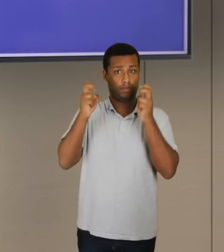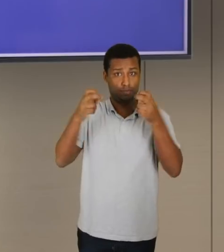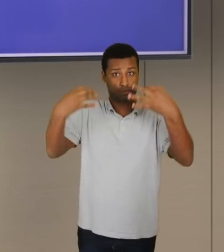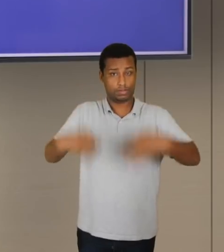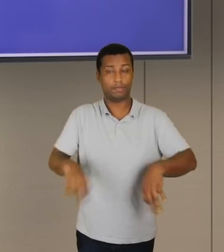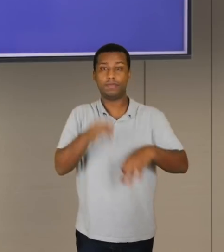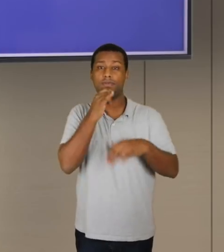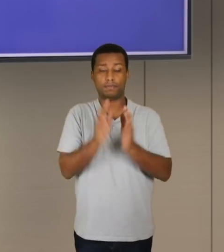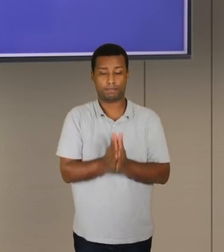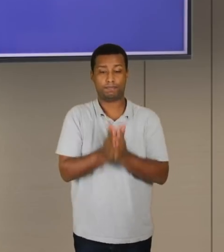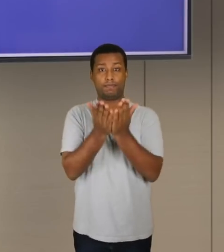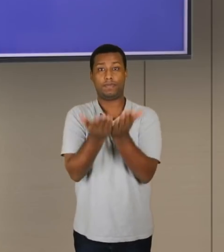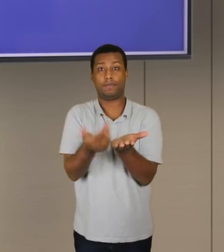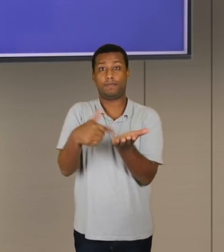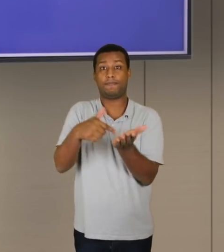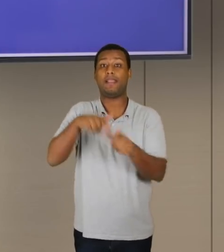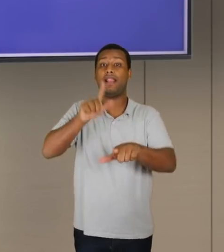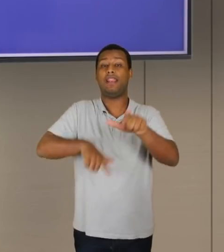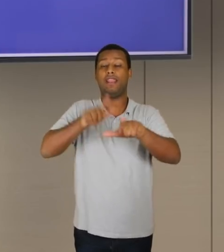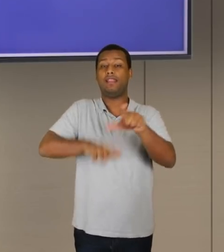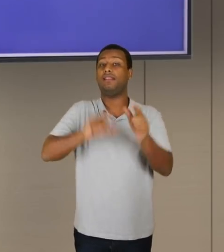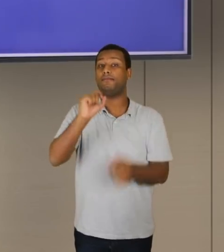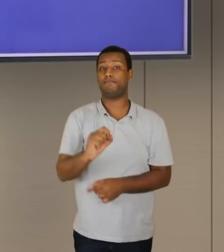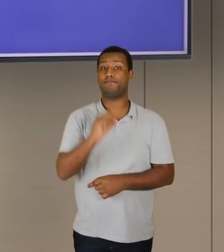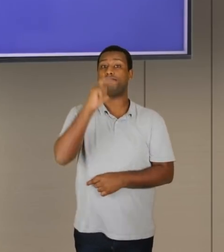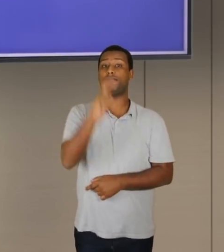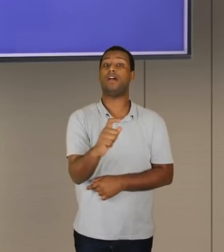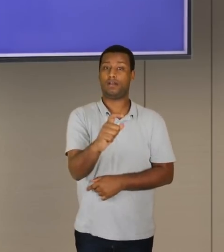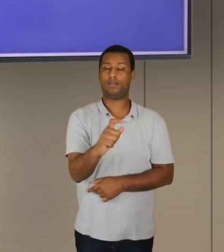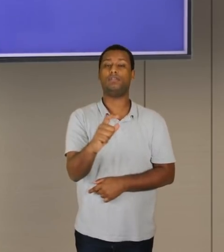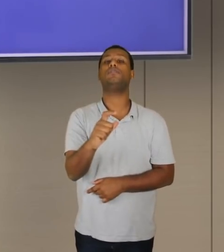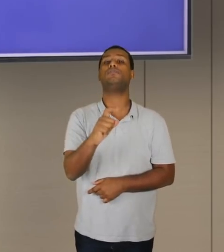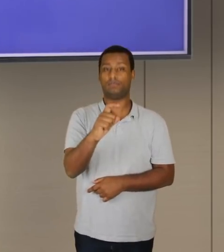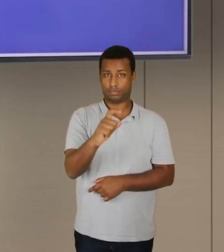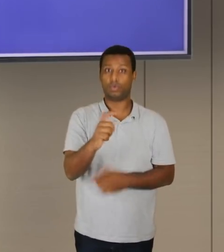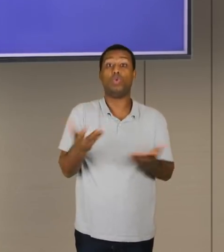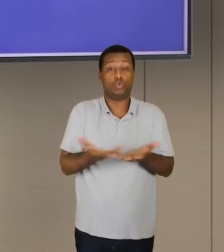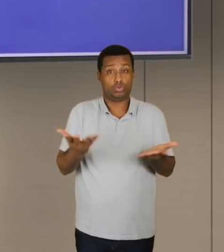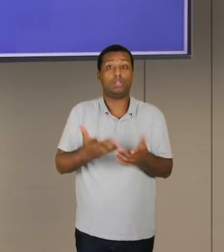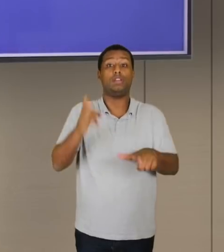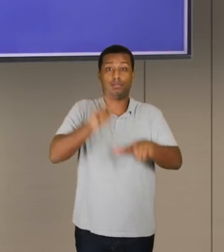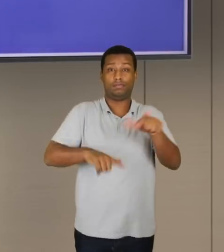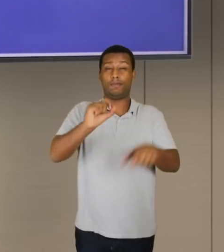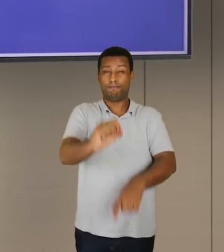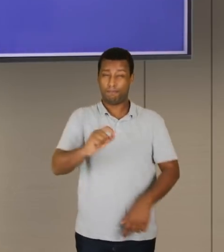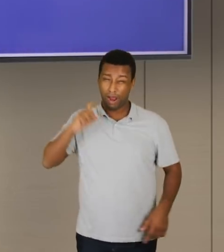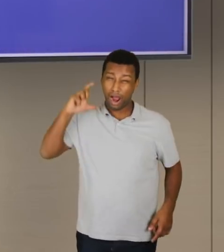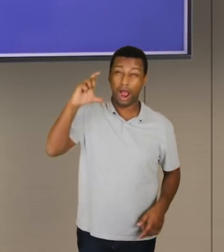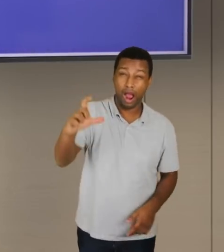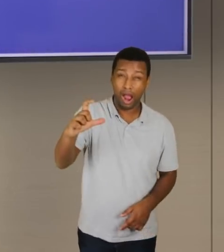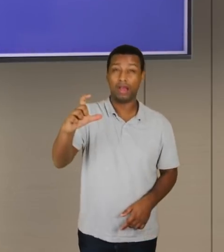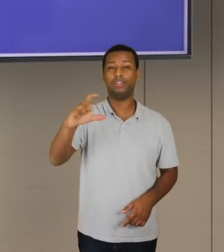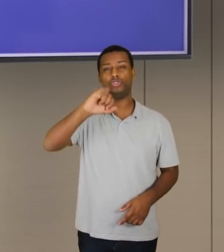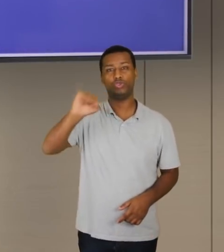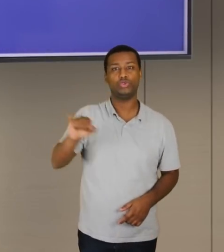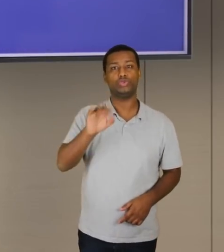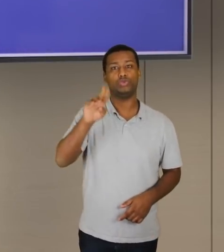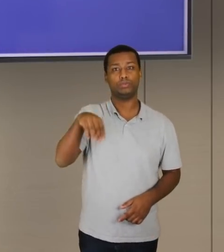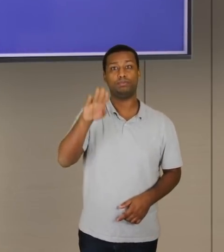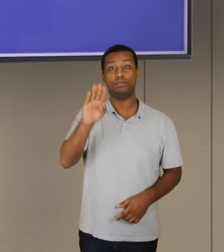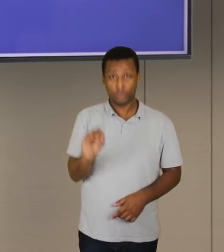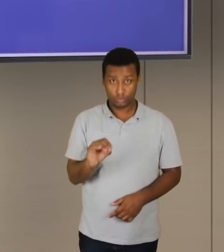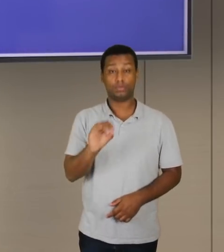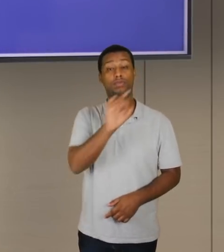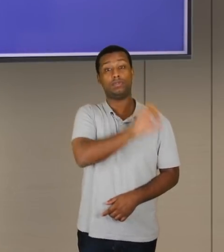lupas, que são recursos que a pessoa pode ter para aumentar a letra, nós temos que ver o que aquela criança,